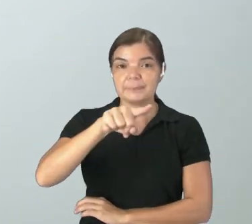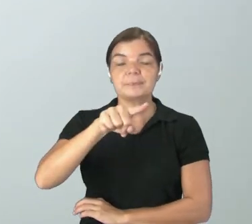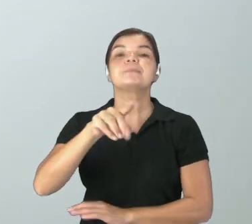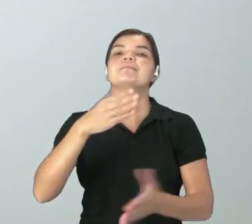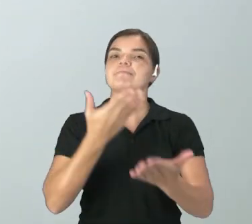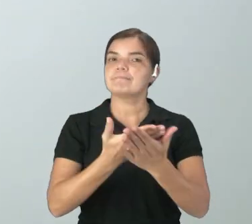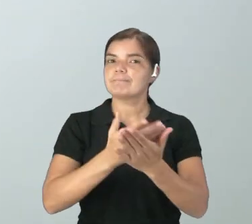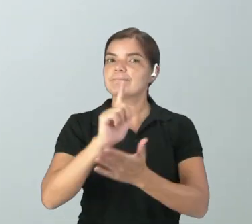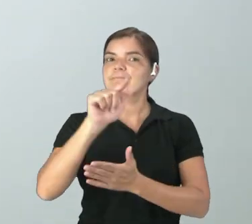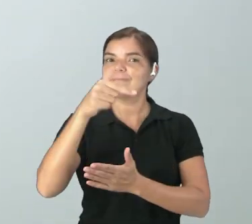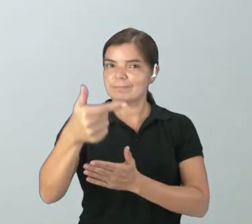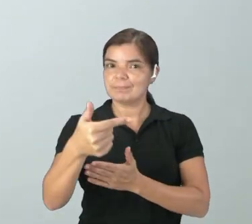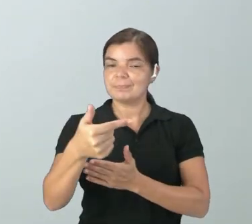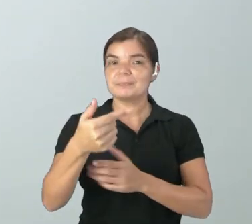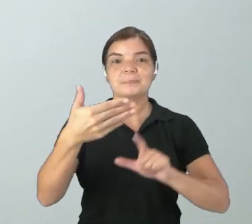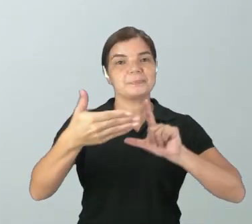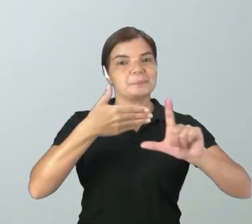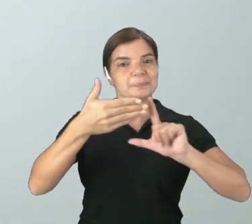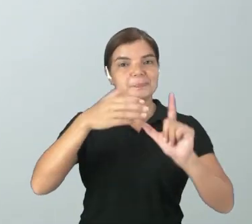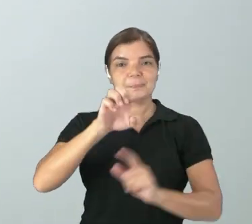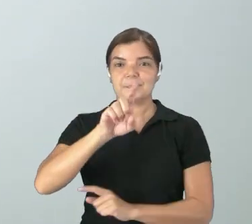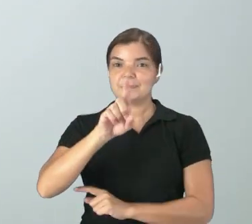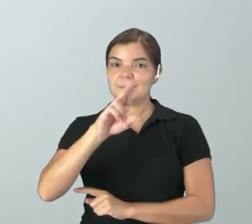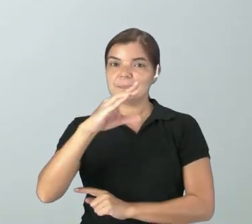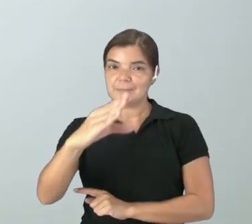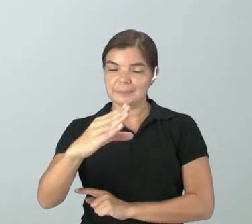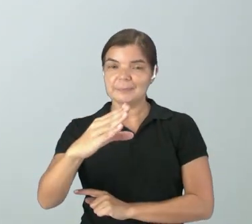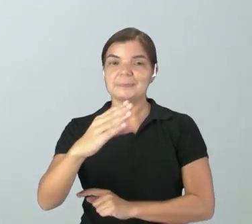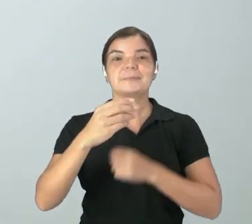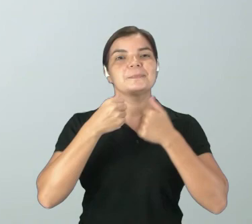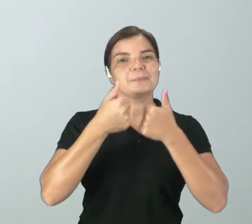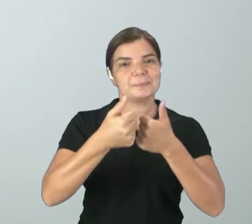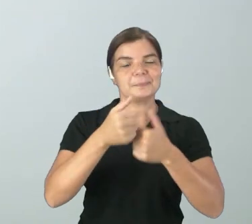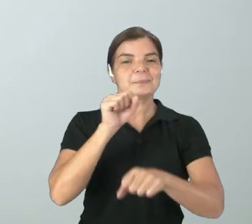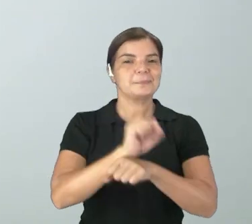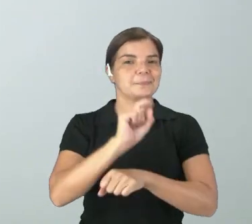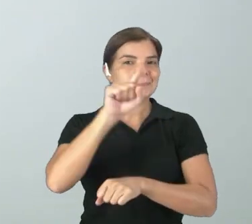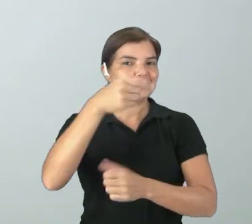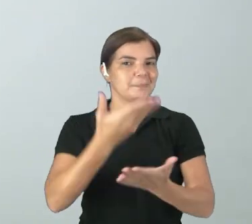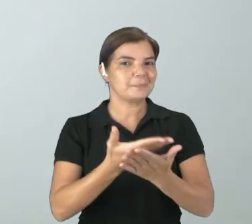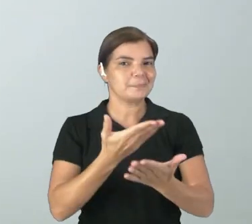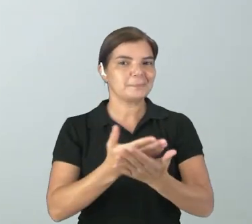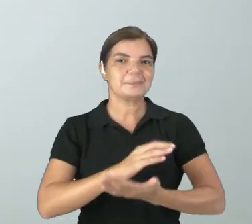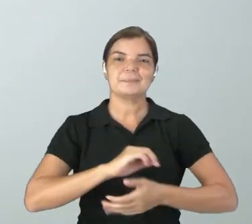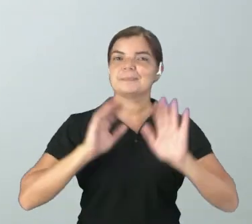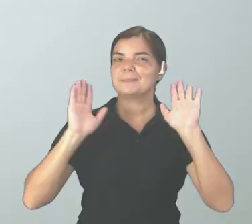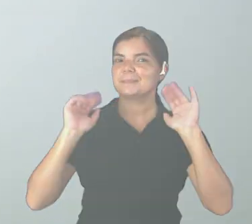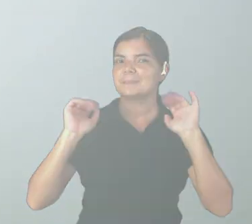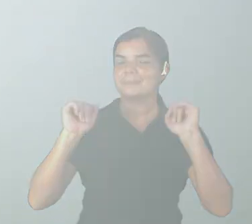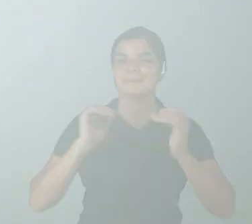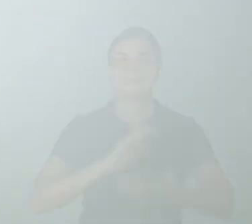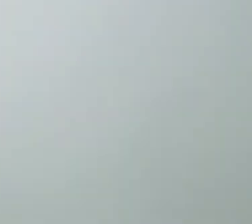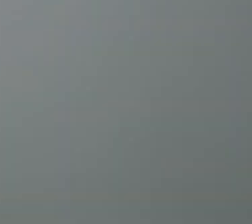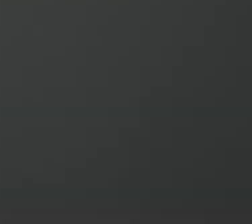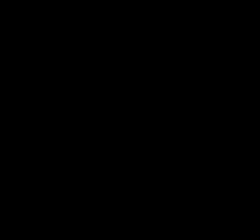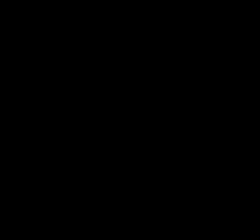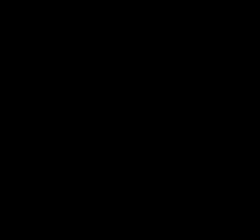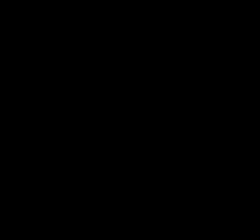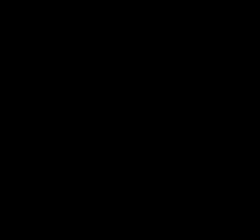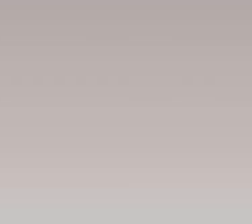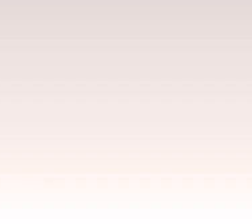vocês, para acessar essa aula e outras, entre na plataforma do Eduque, tá bom? Eu espero vocês na próxima aula. Tchau, tchau!